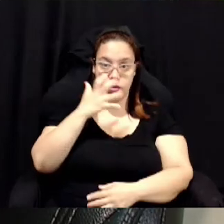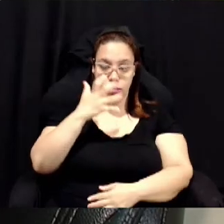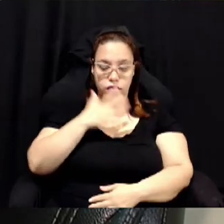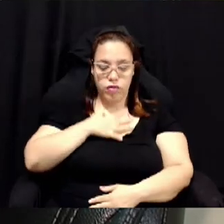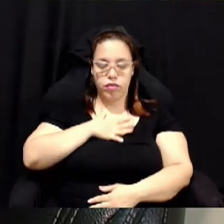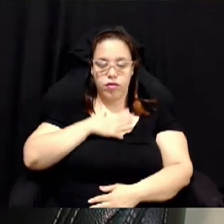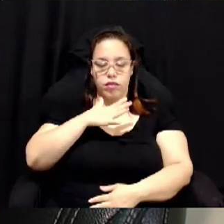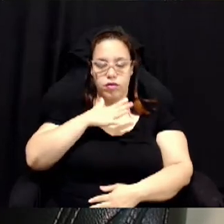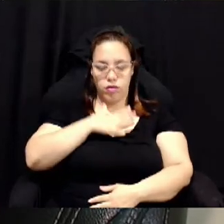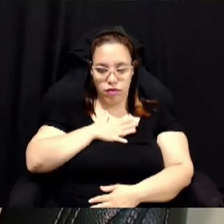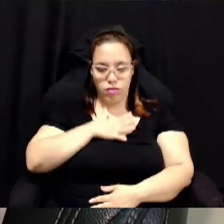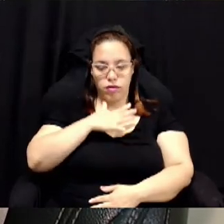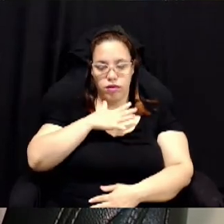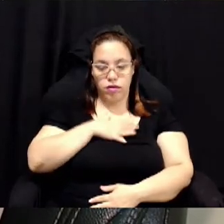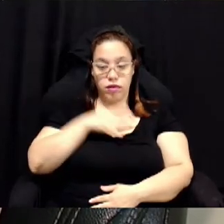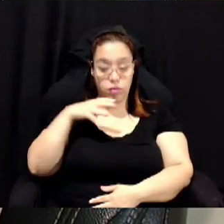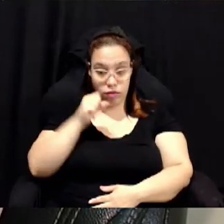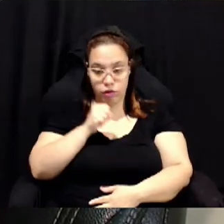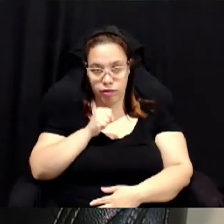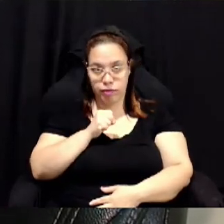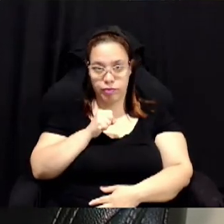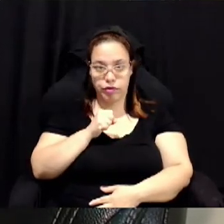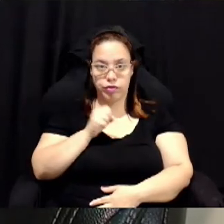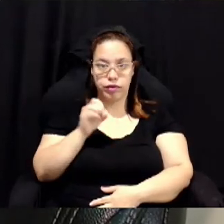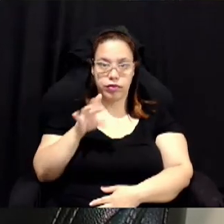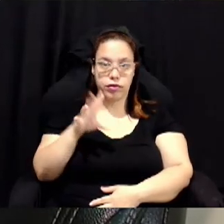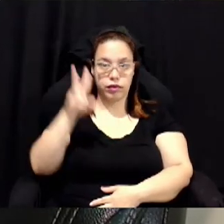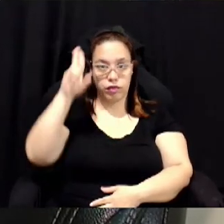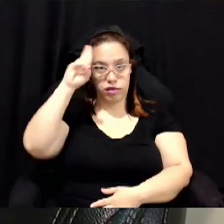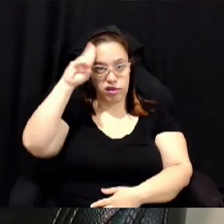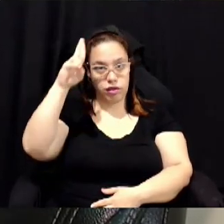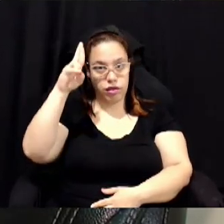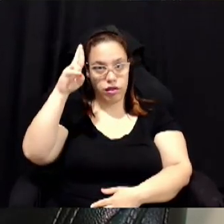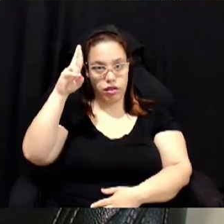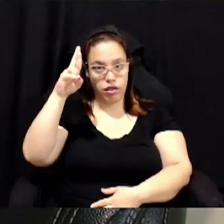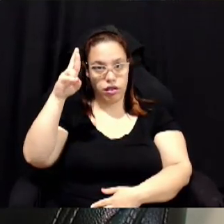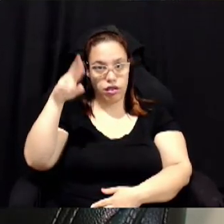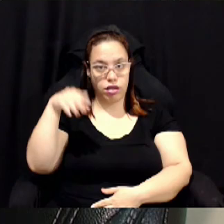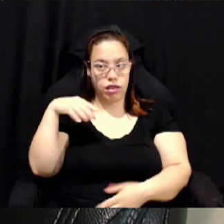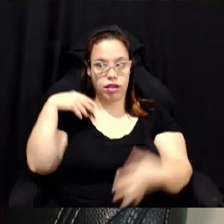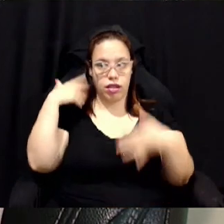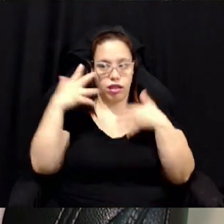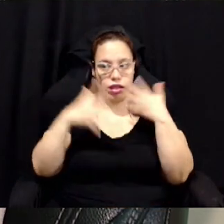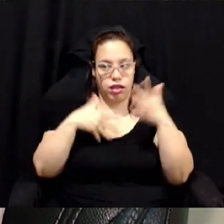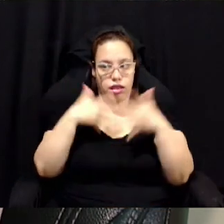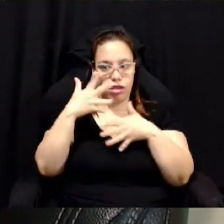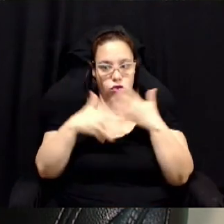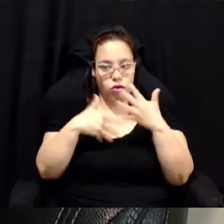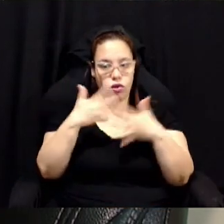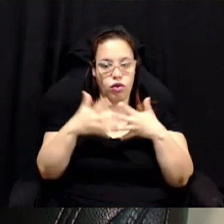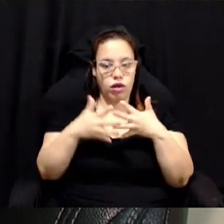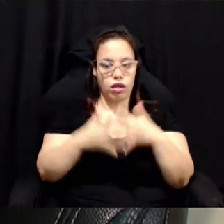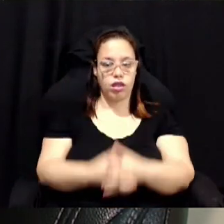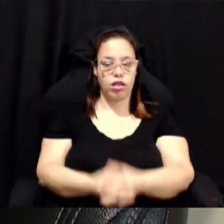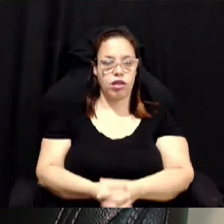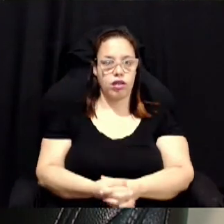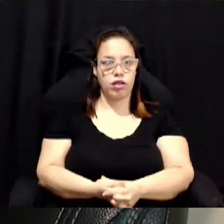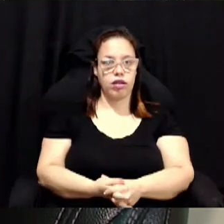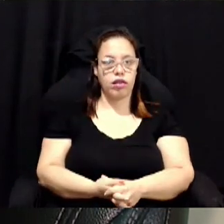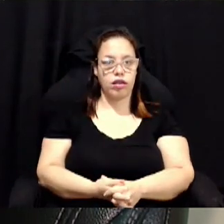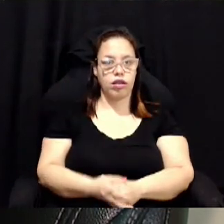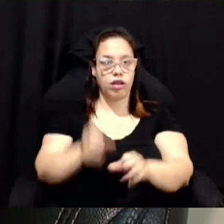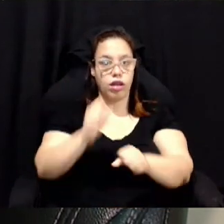mais rápida. Só que o tutor vai começar a perceber que está ficando exagerado essa respiração, né? Então aí é hora de